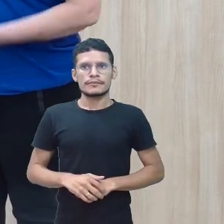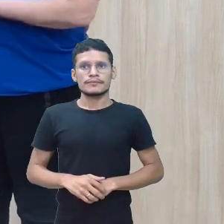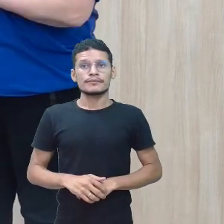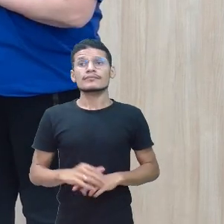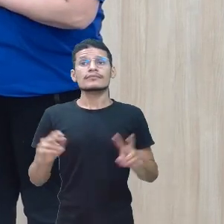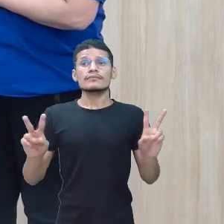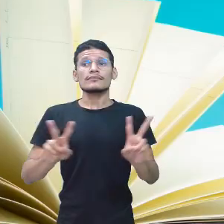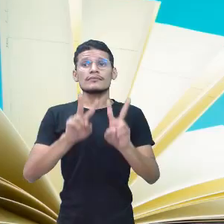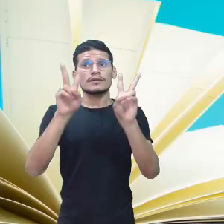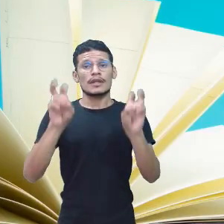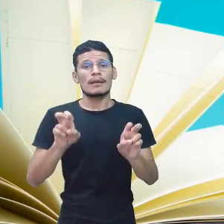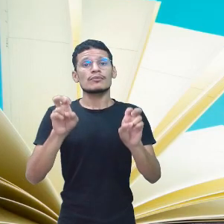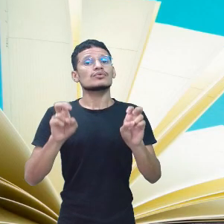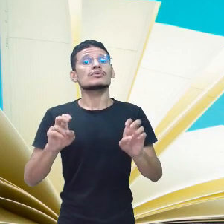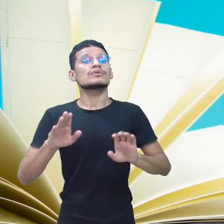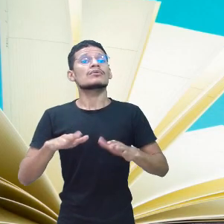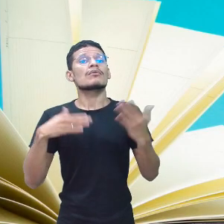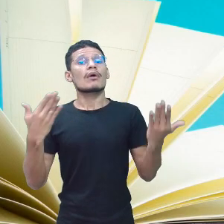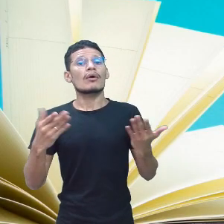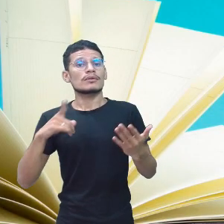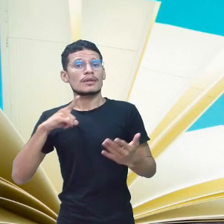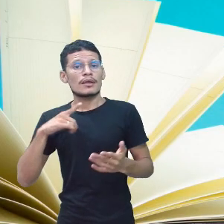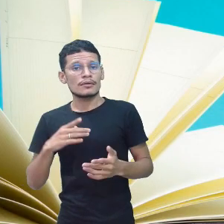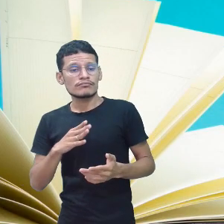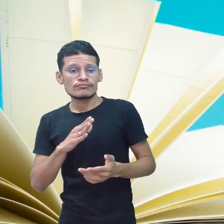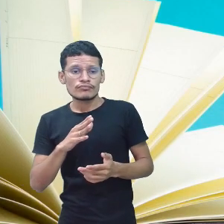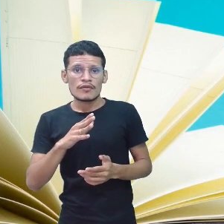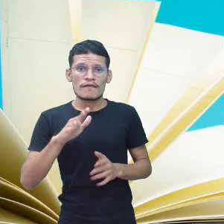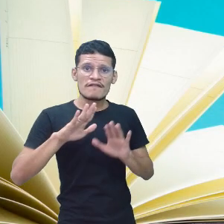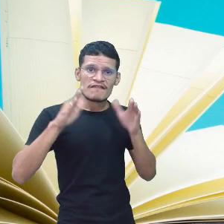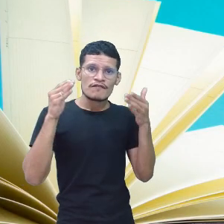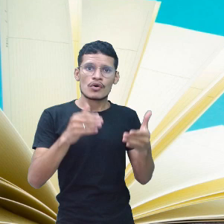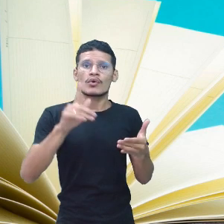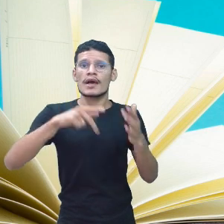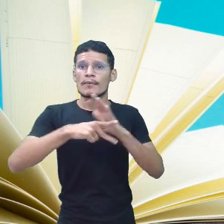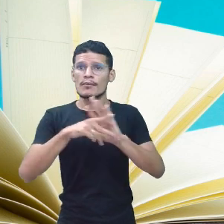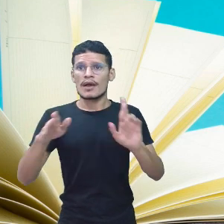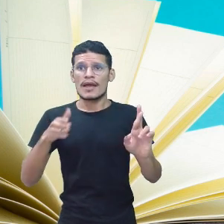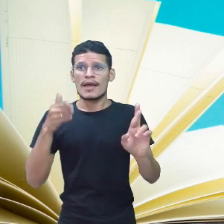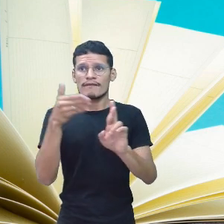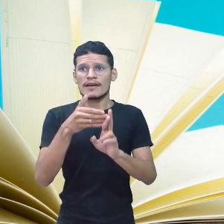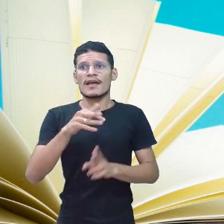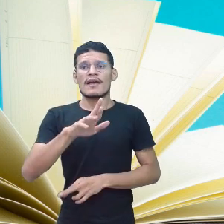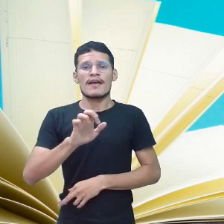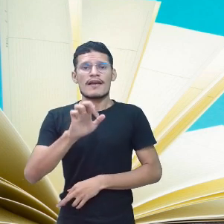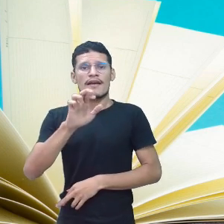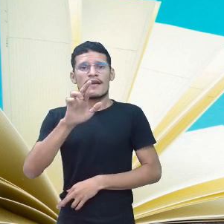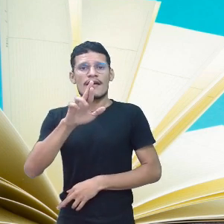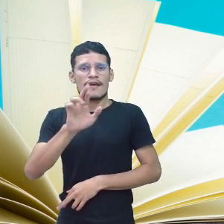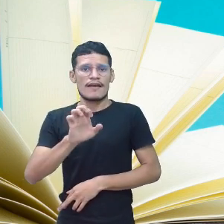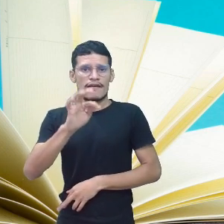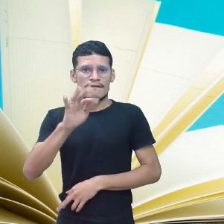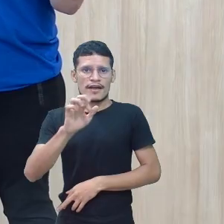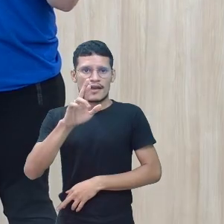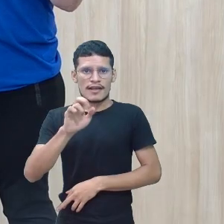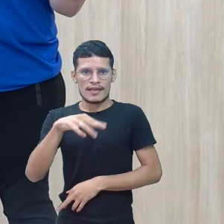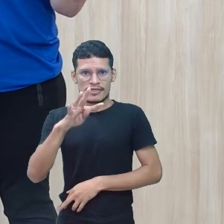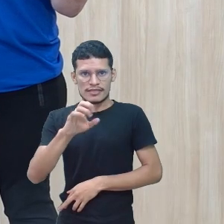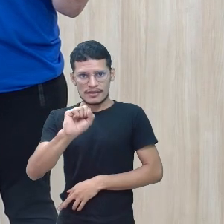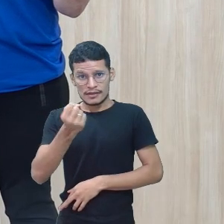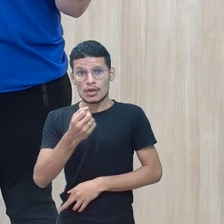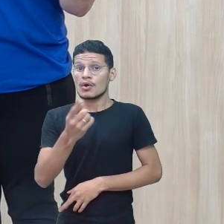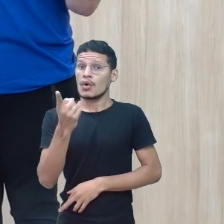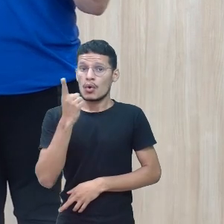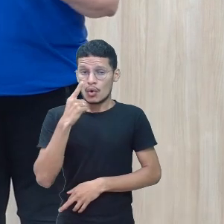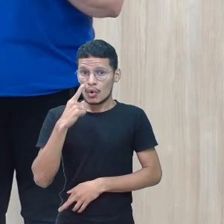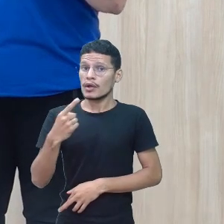Os termos a que eles se referem pode ser chamado de referentes. Lembram que quase nesse